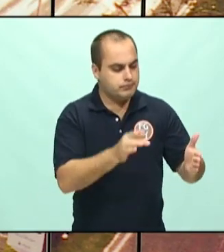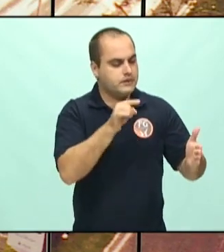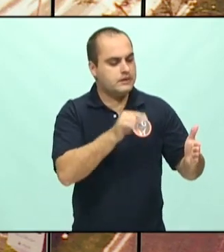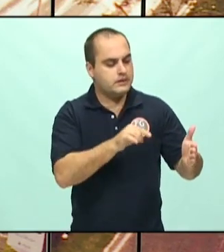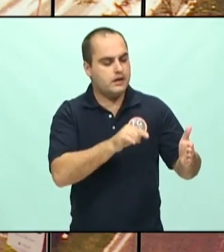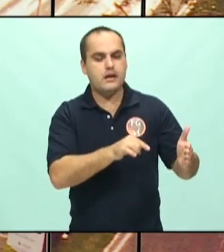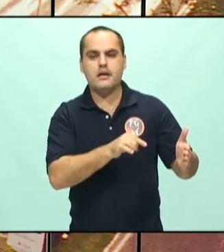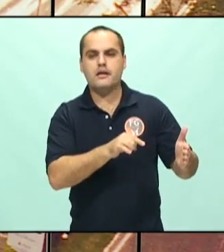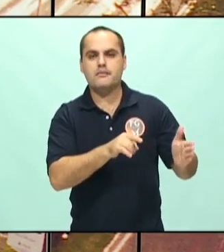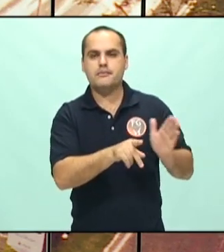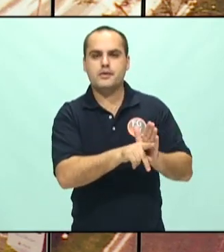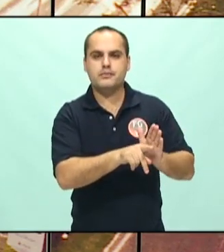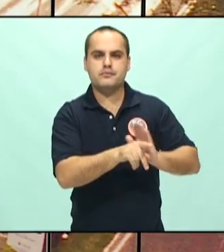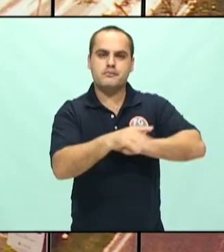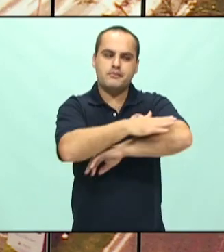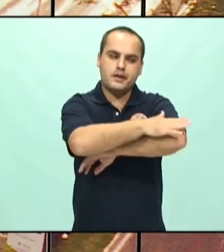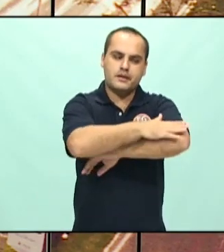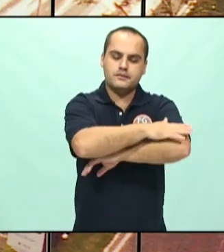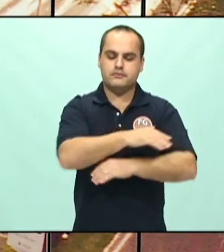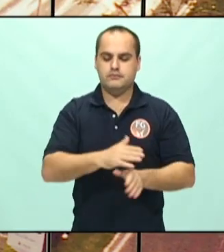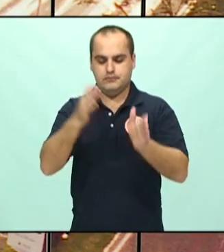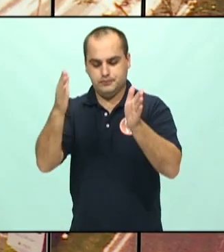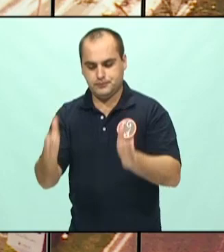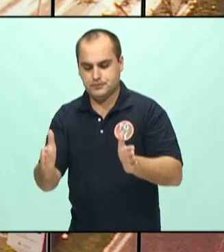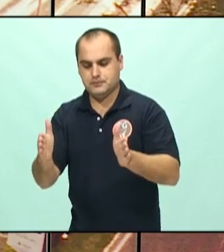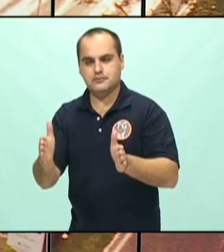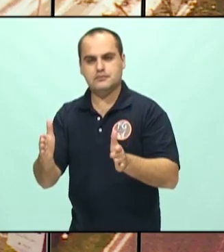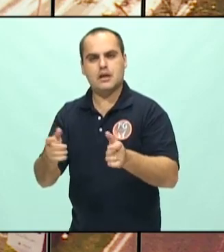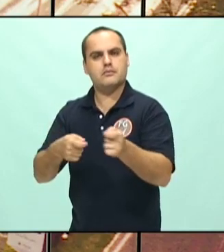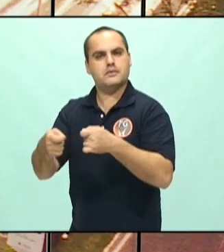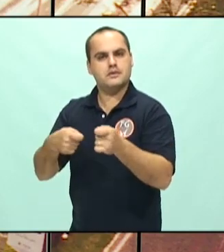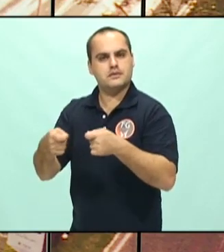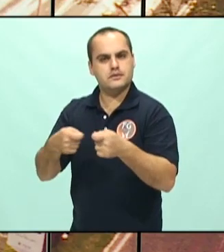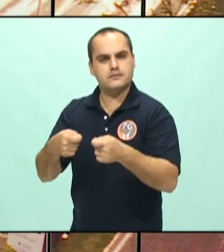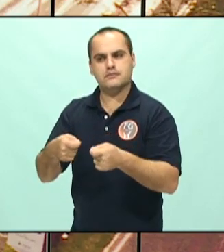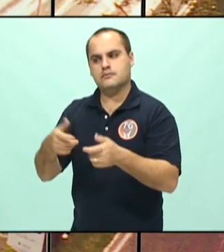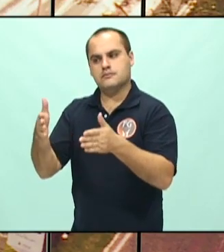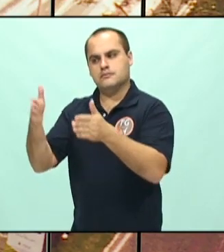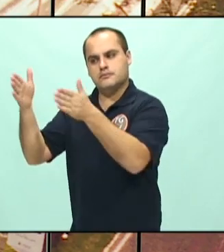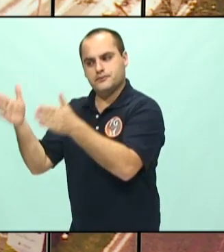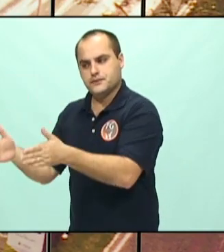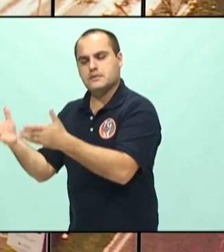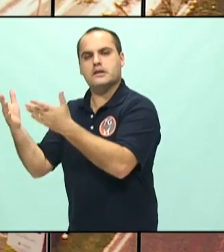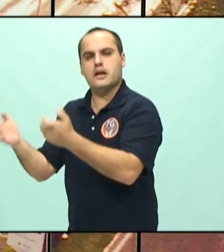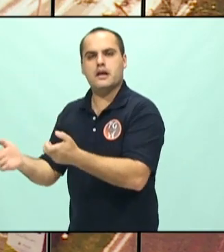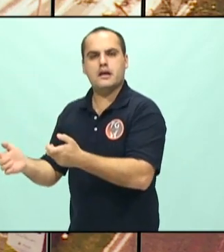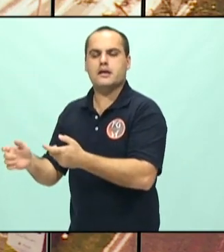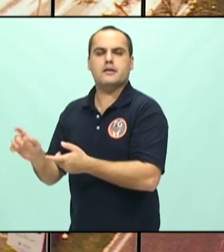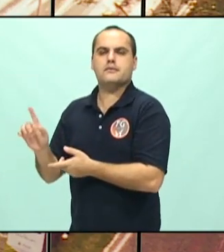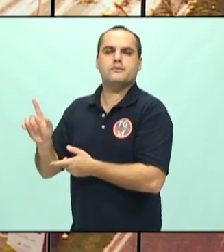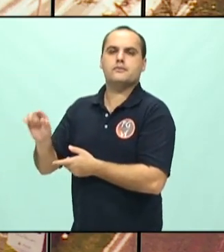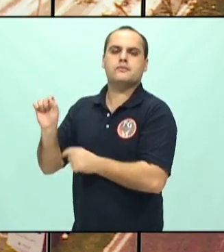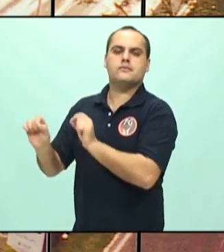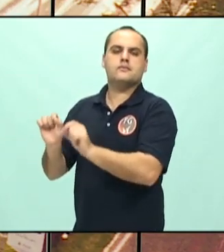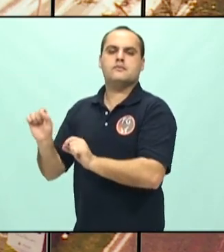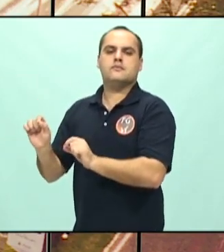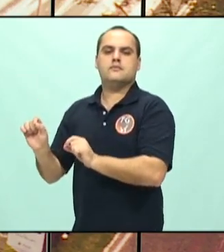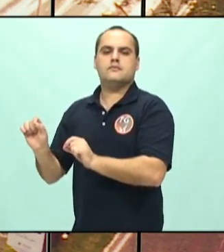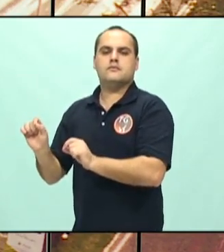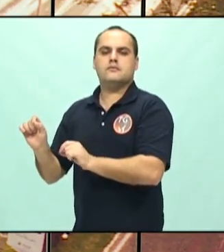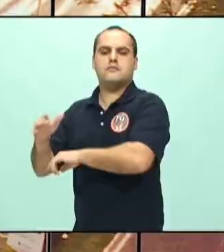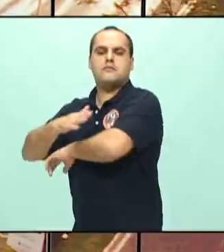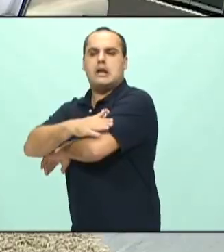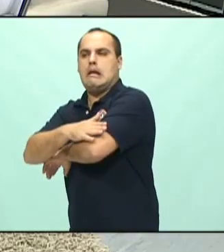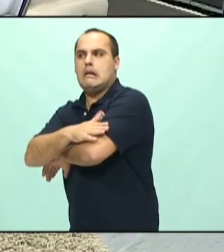administrativo outros querem que seja feito simplesmente uma